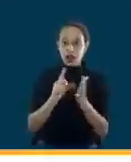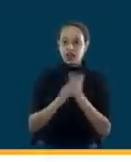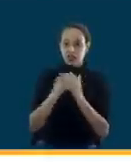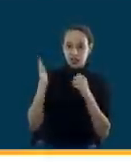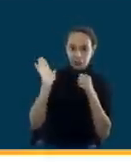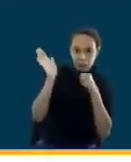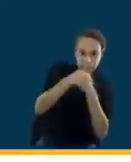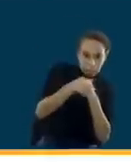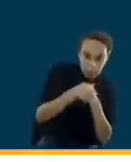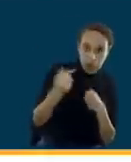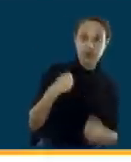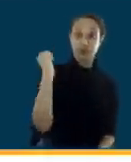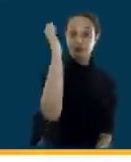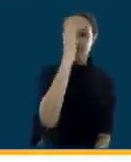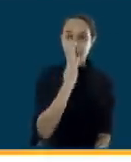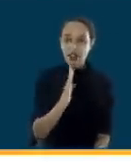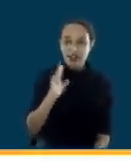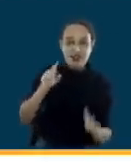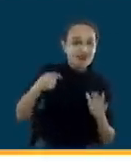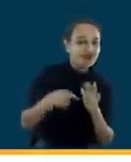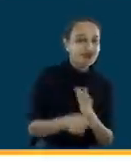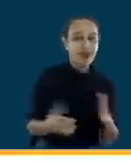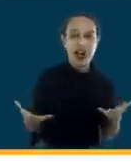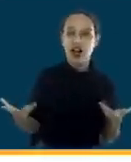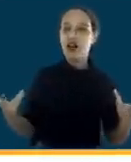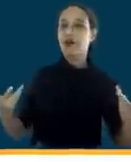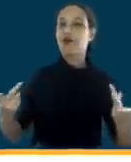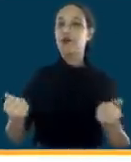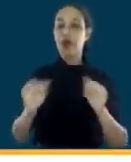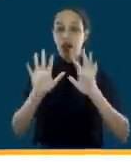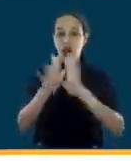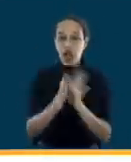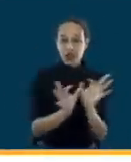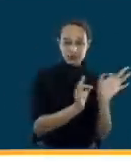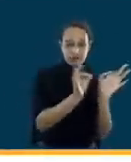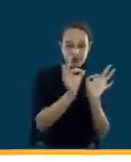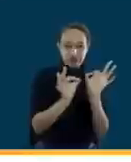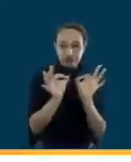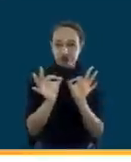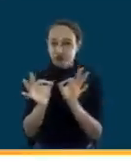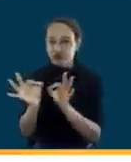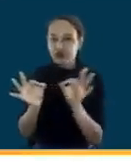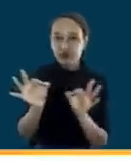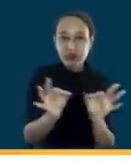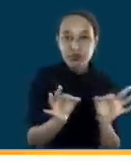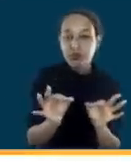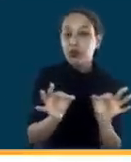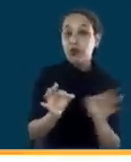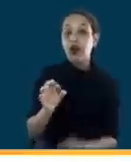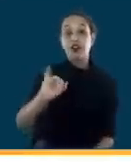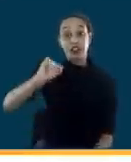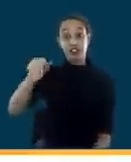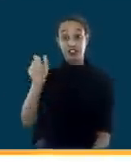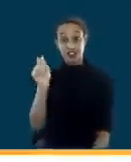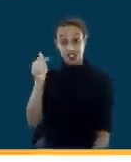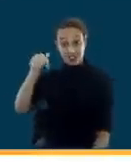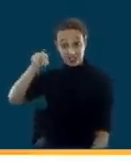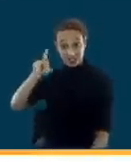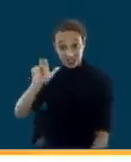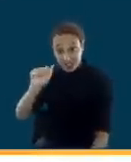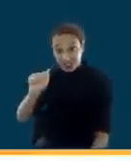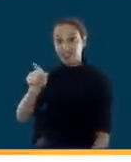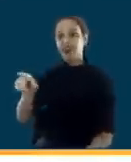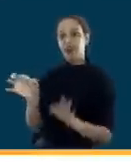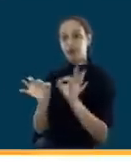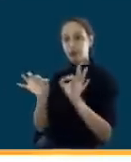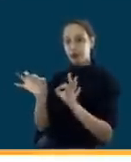Brasil profundo, e que nesse bordado fino promovido por Jandira, essa escuta desse